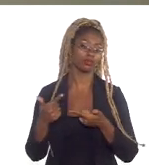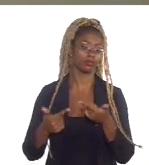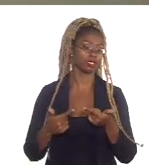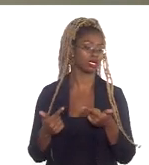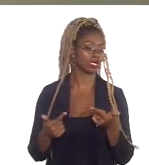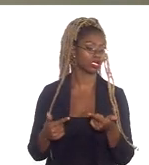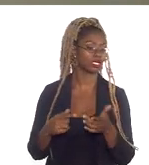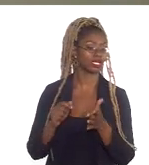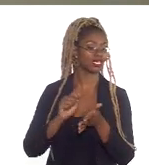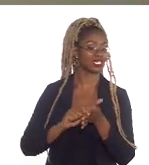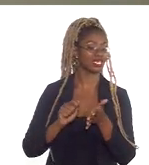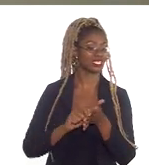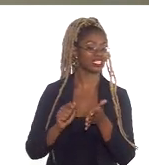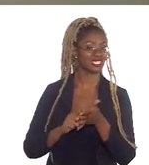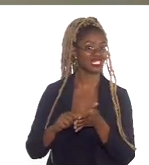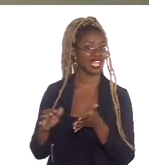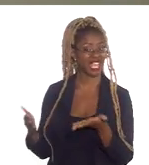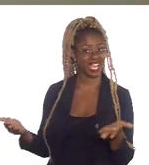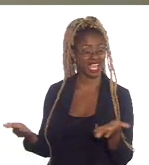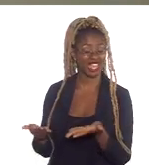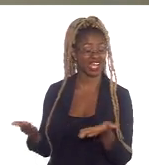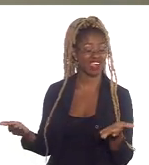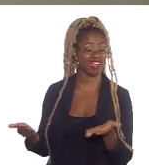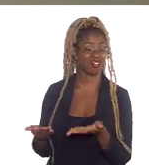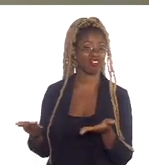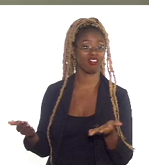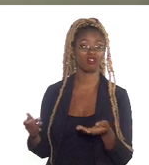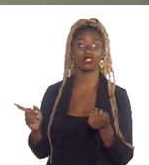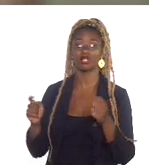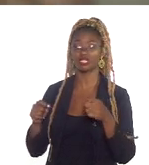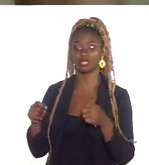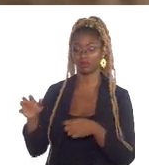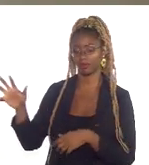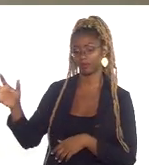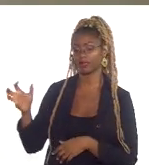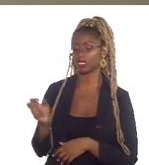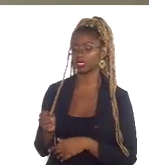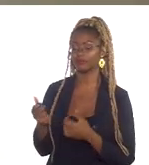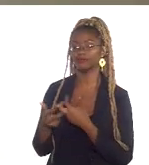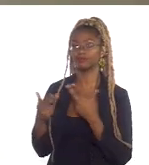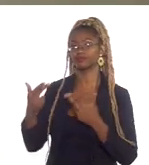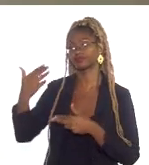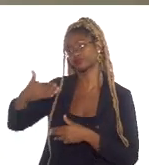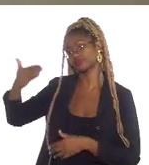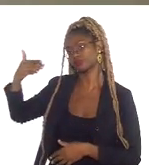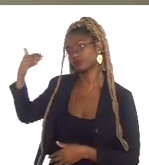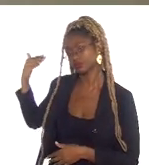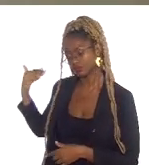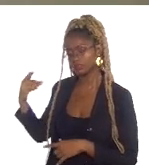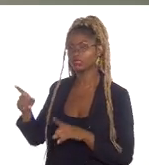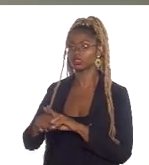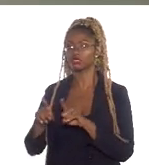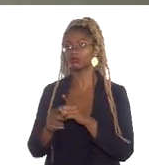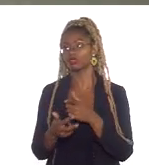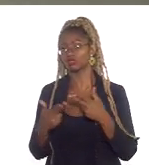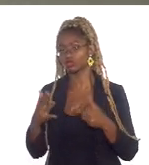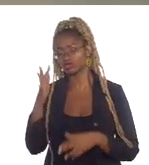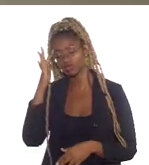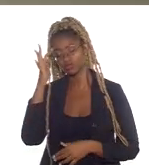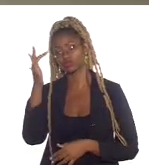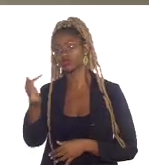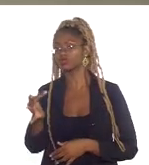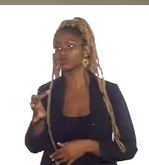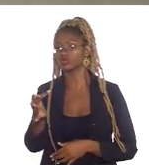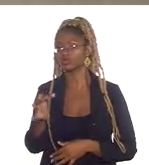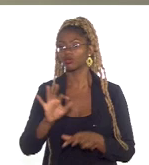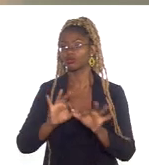for escrito agora, que poderá pegar questões pretéritas e questões futuras. O plano